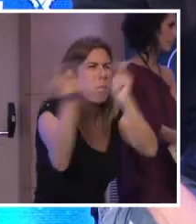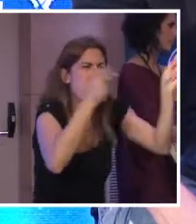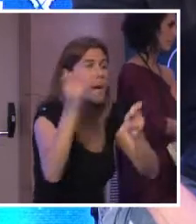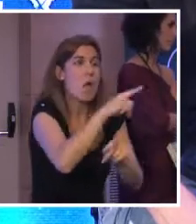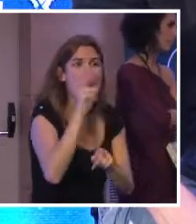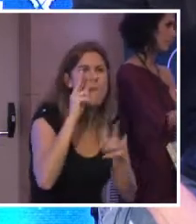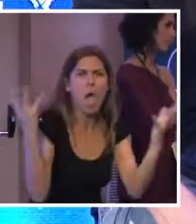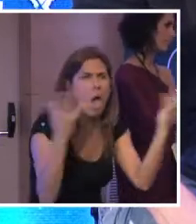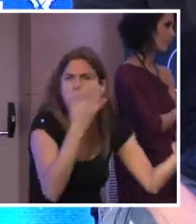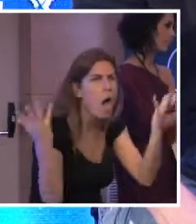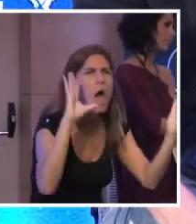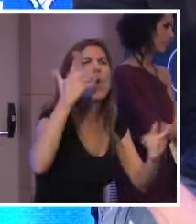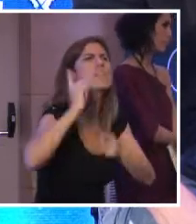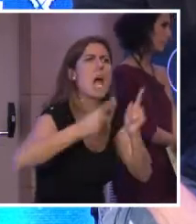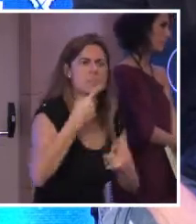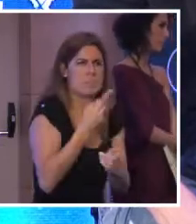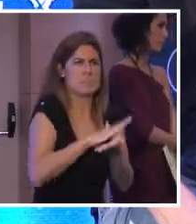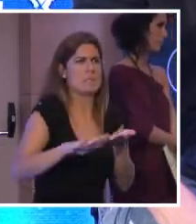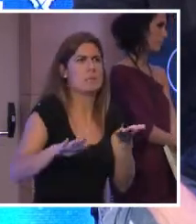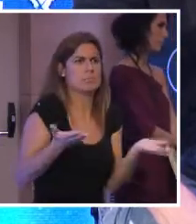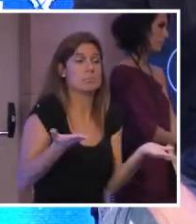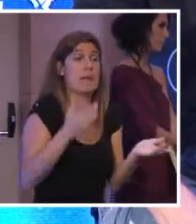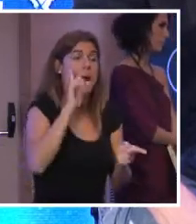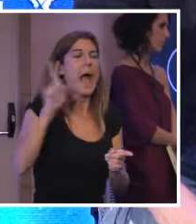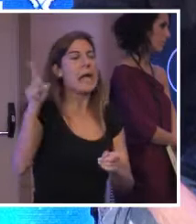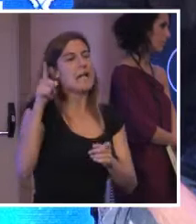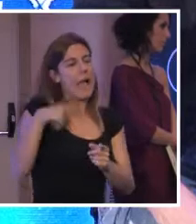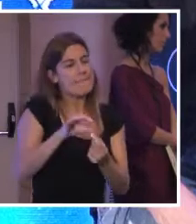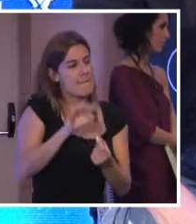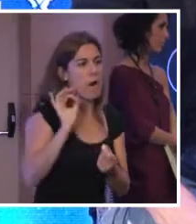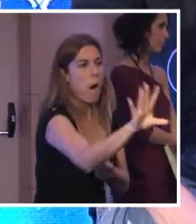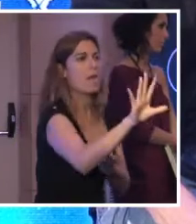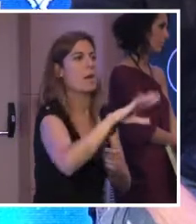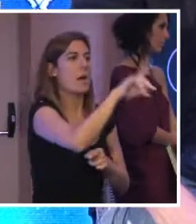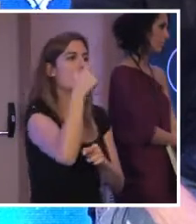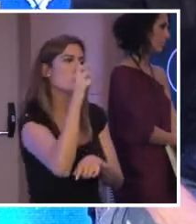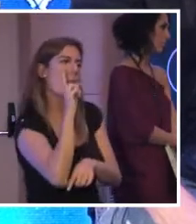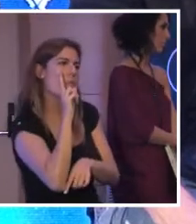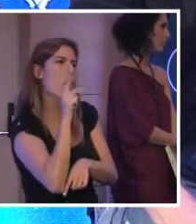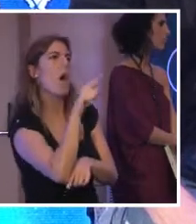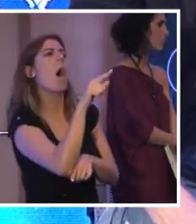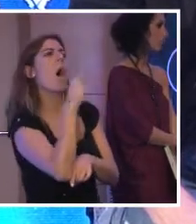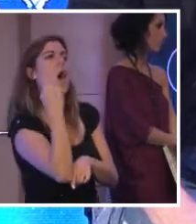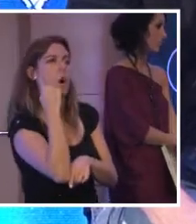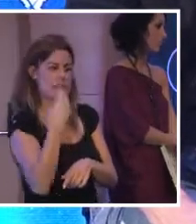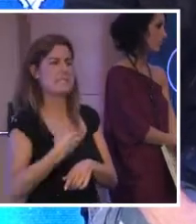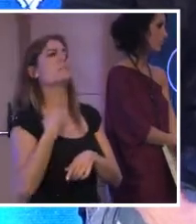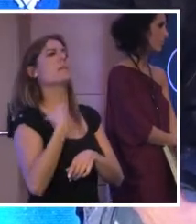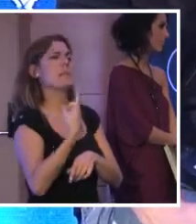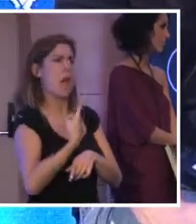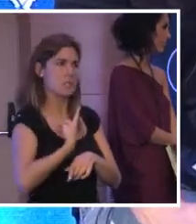entender o que está acontecendo ali, e foi uma forma que ela conseguiu de trazer para aqueles que são ouvintes a situação